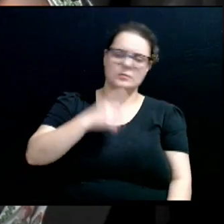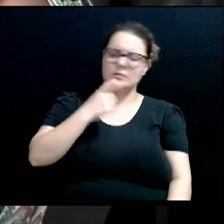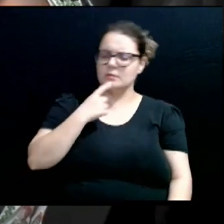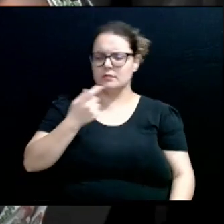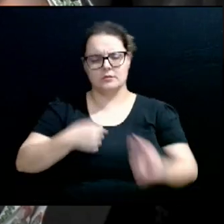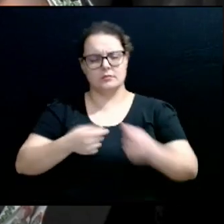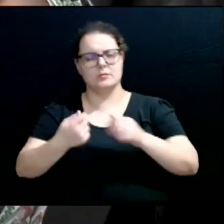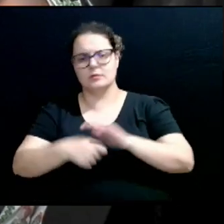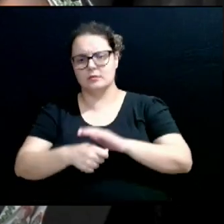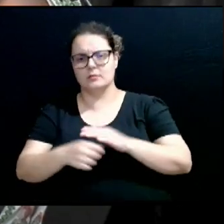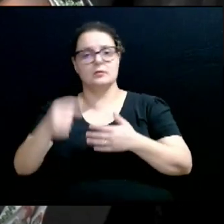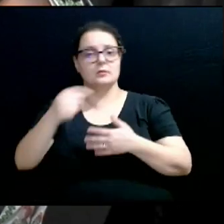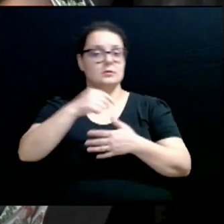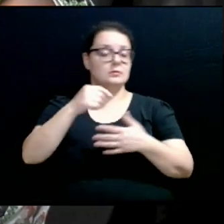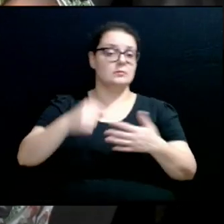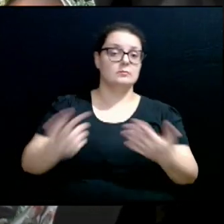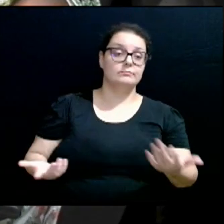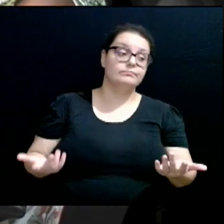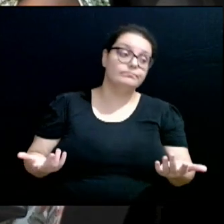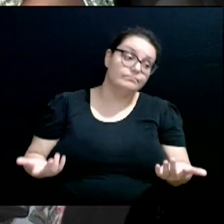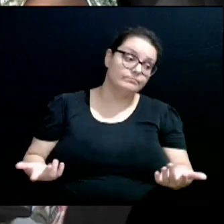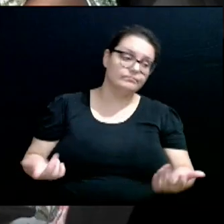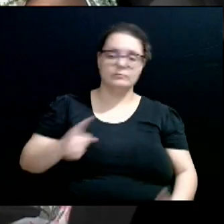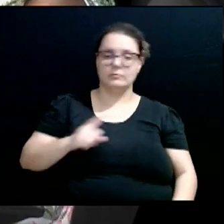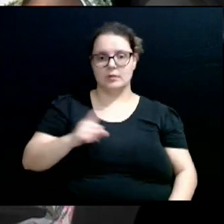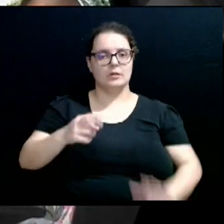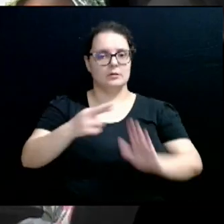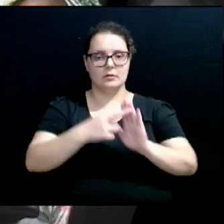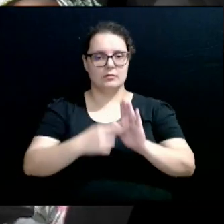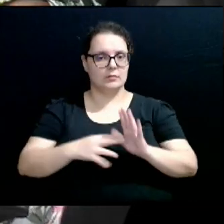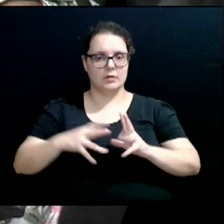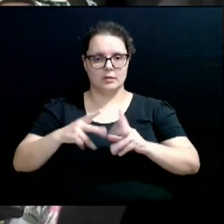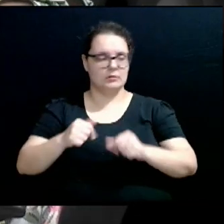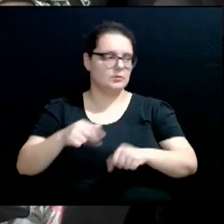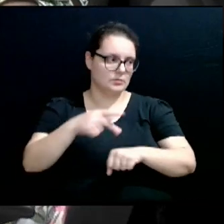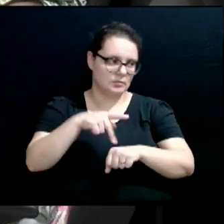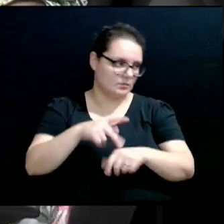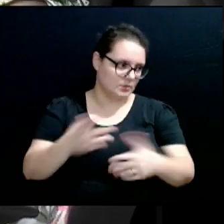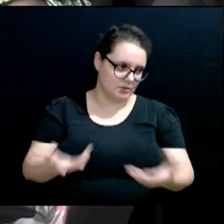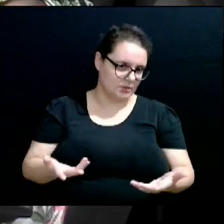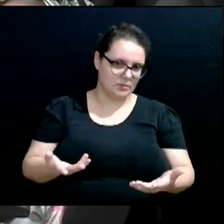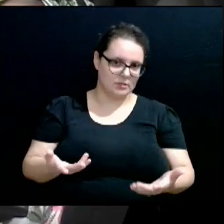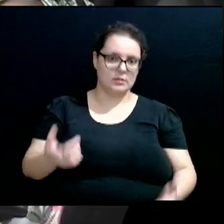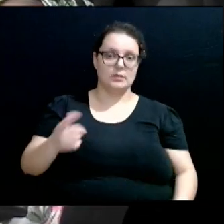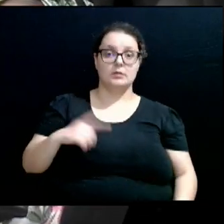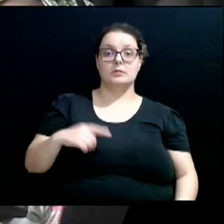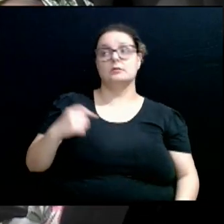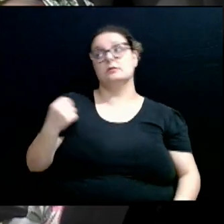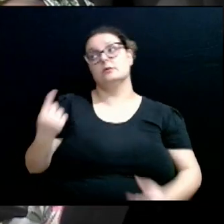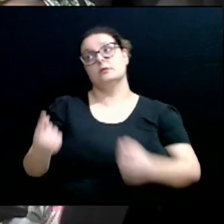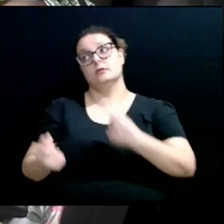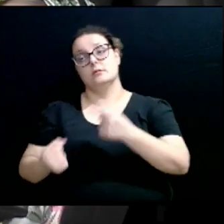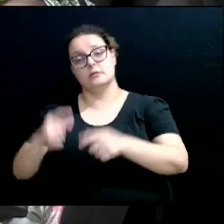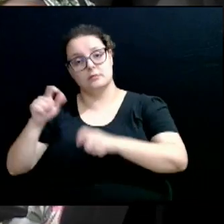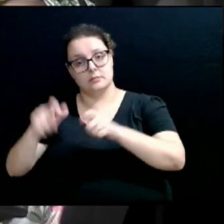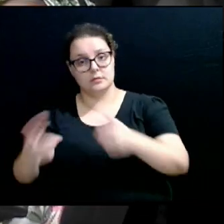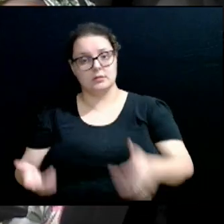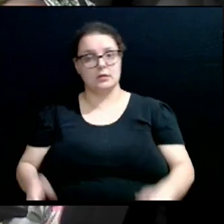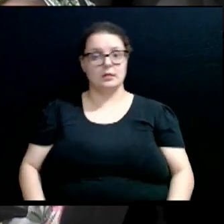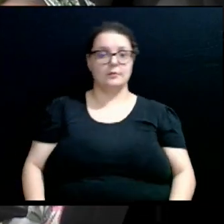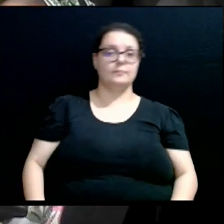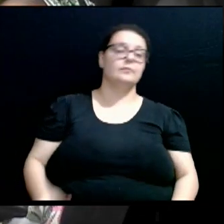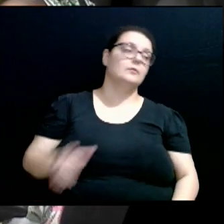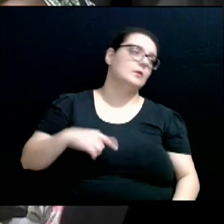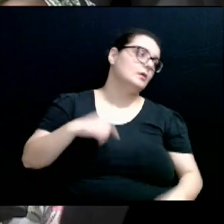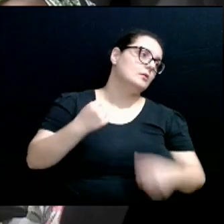questões, mas isso não é uma regra geral. Isso não é a regra geral. Há pessoas que, né, há movimentos em que